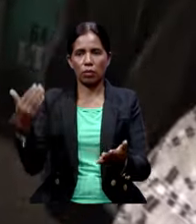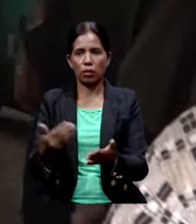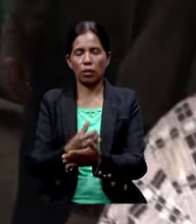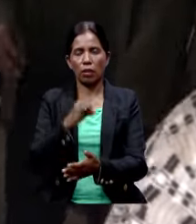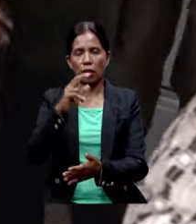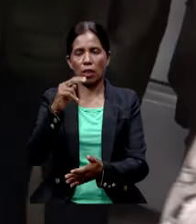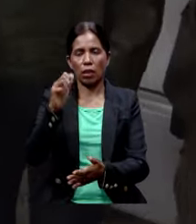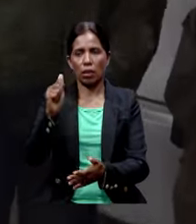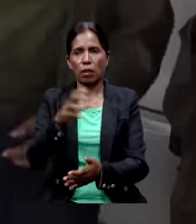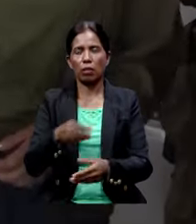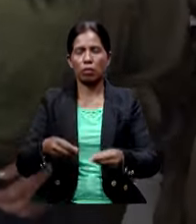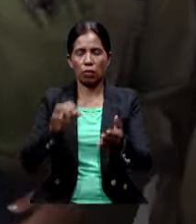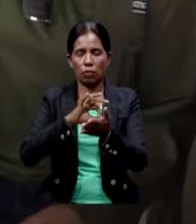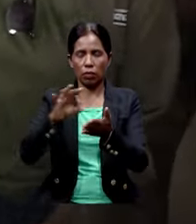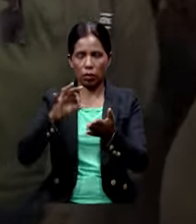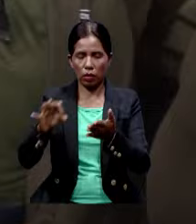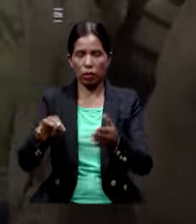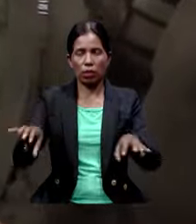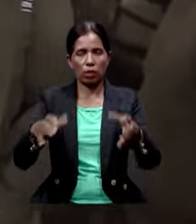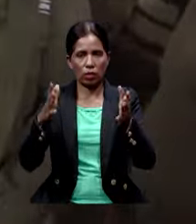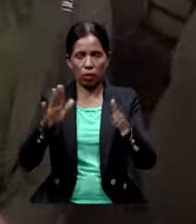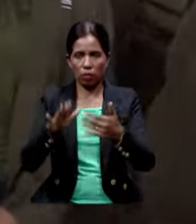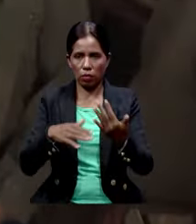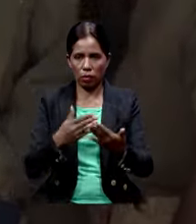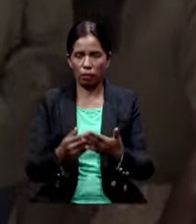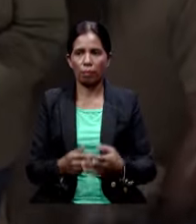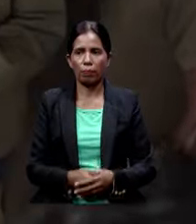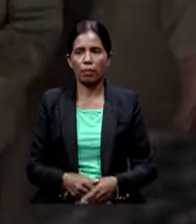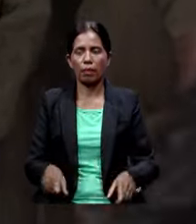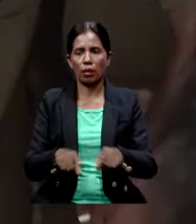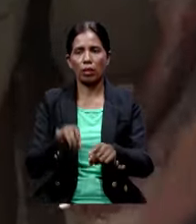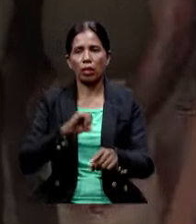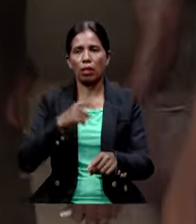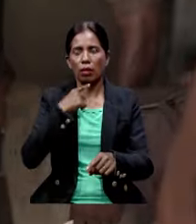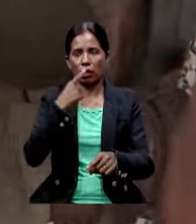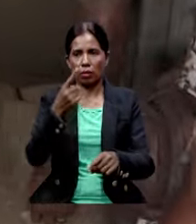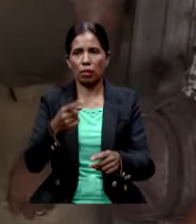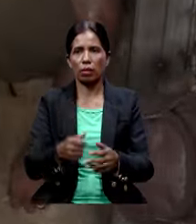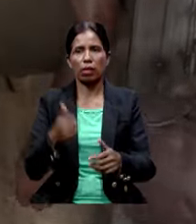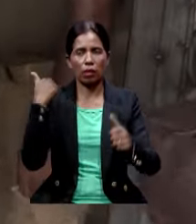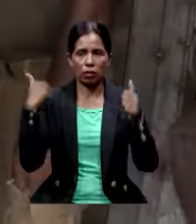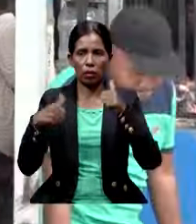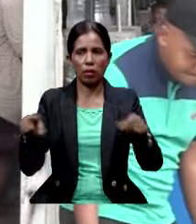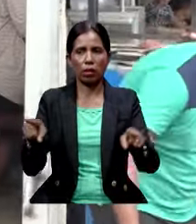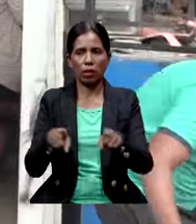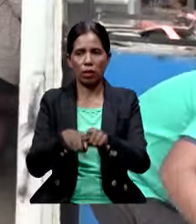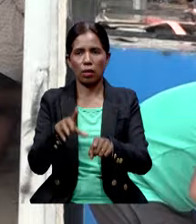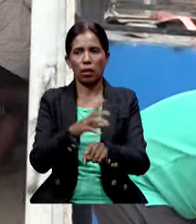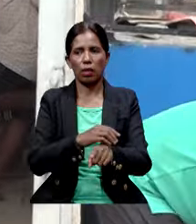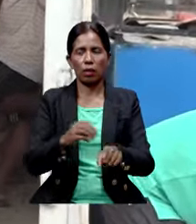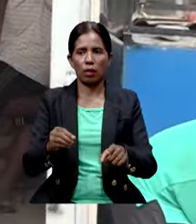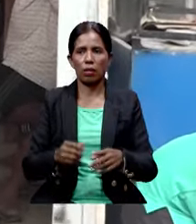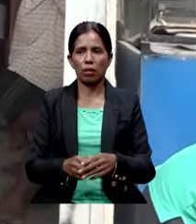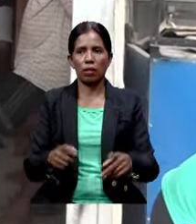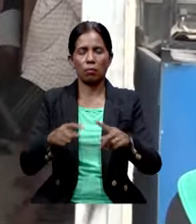inapnien hori fo formação ba funcionário sira anessa babain hawatete atividade sira serena atividade rutina ba